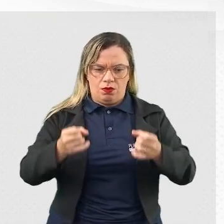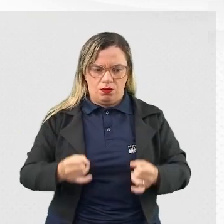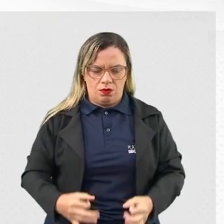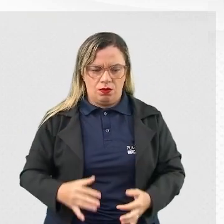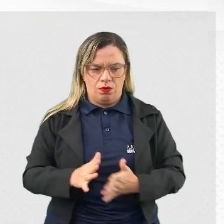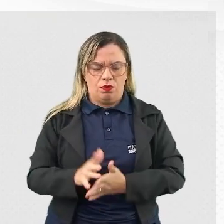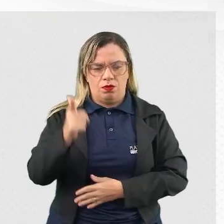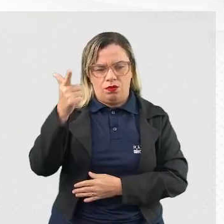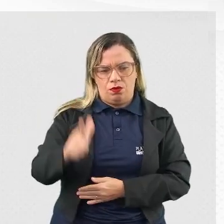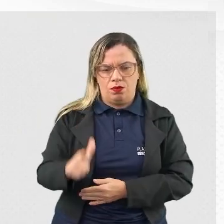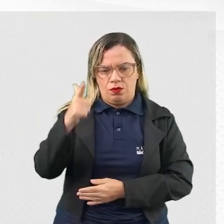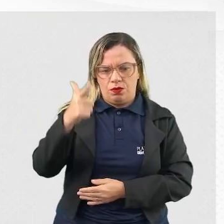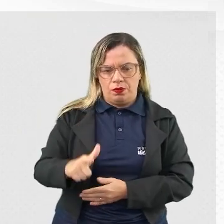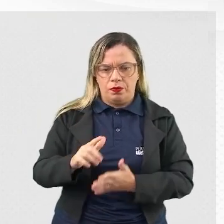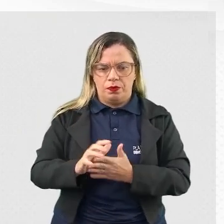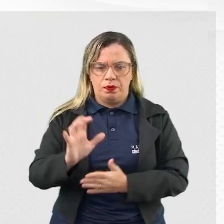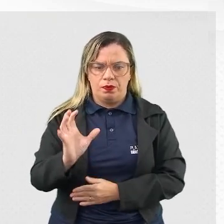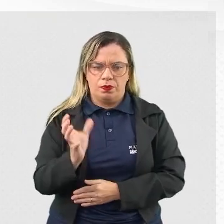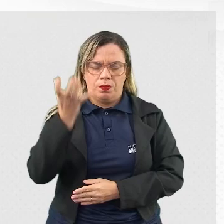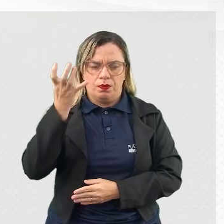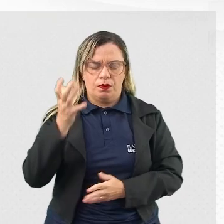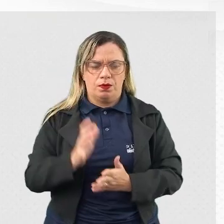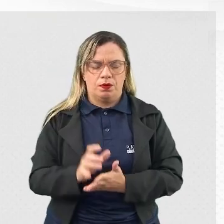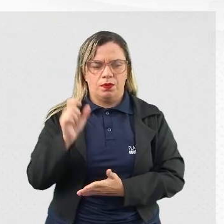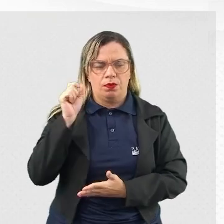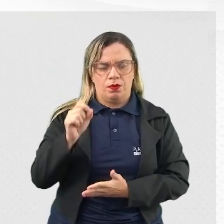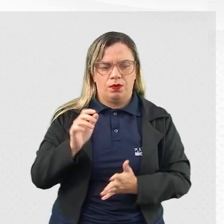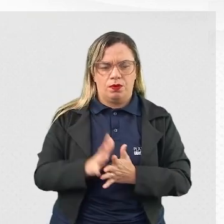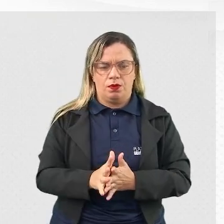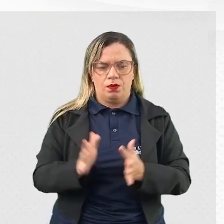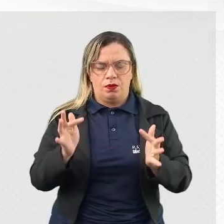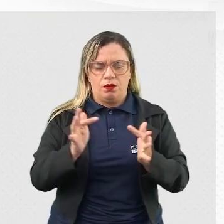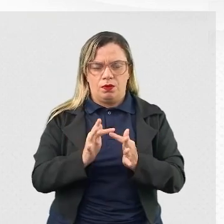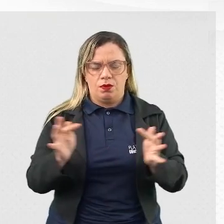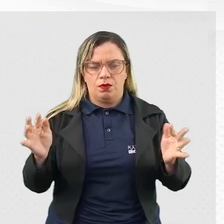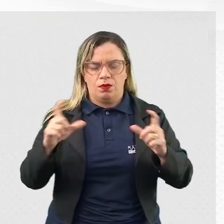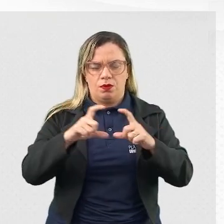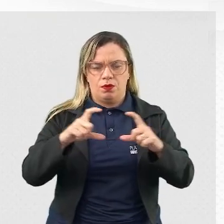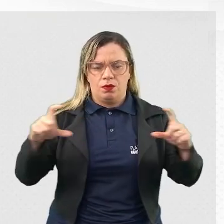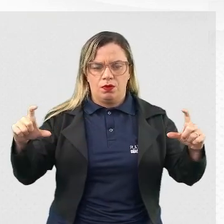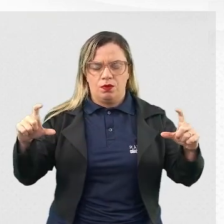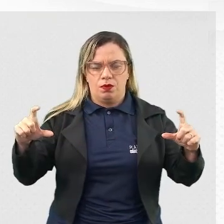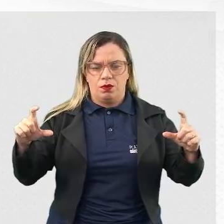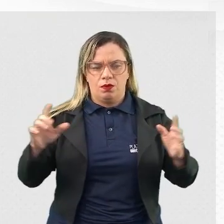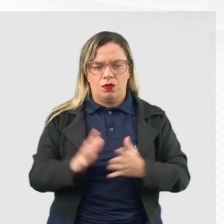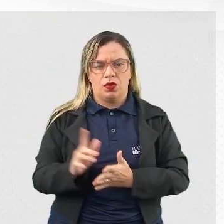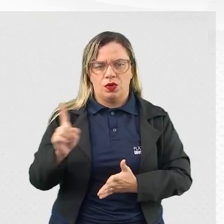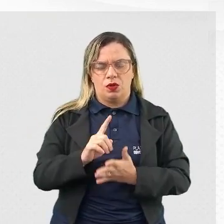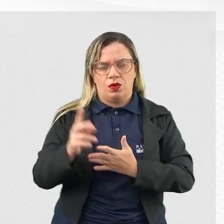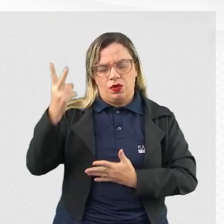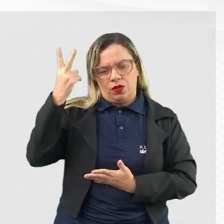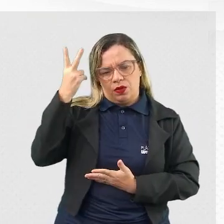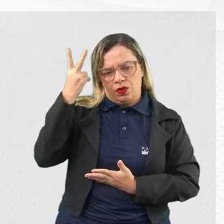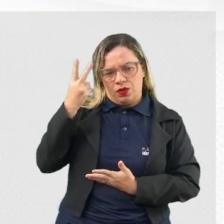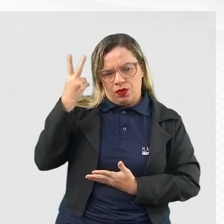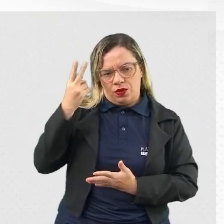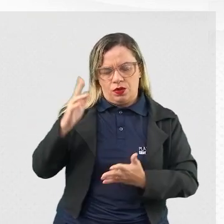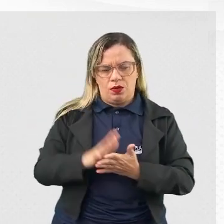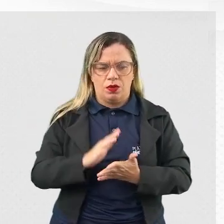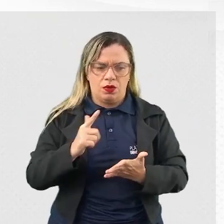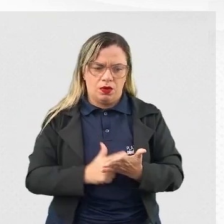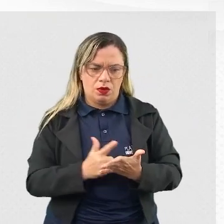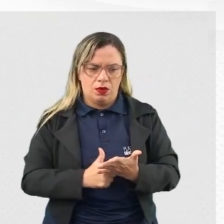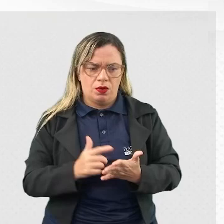essas repetições estão acontecendo. Essa formulazinha, ela não é muito comum nos livros